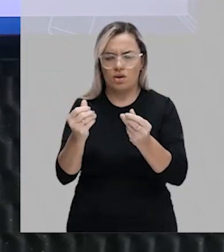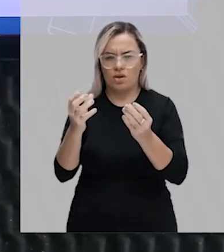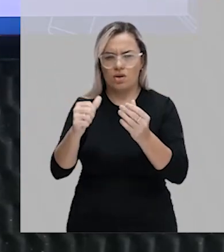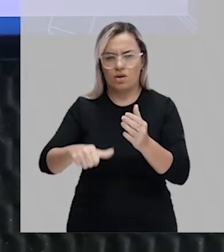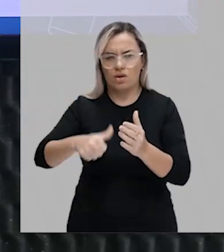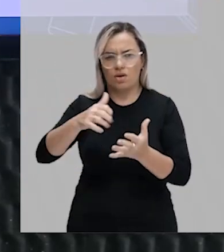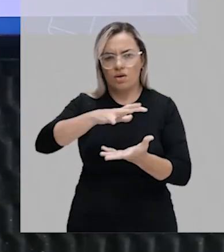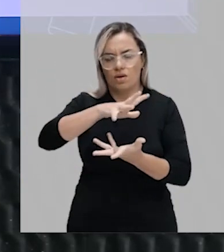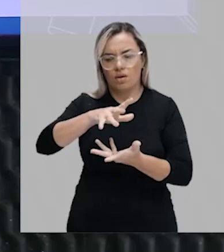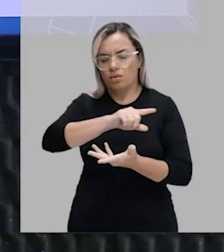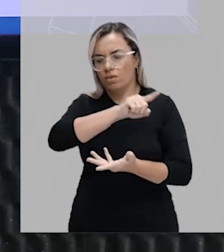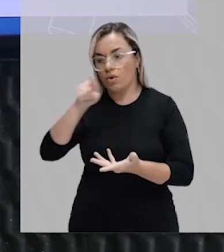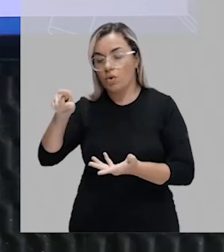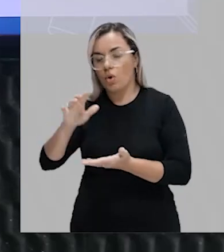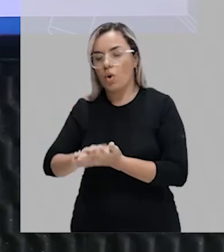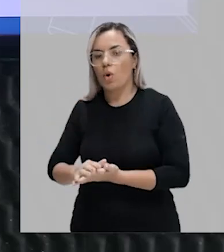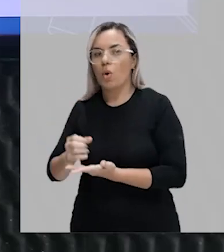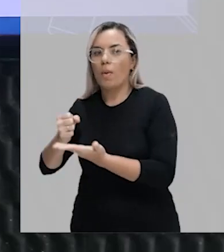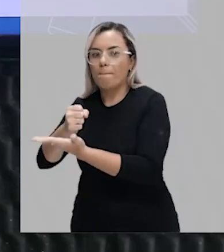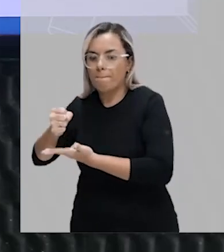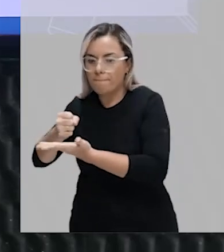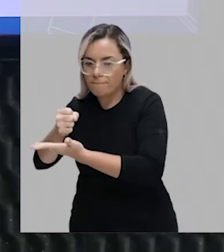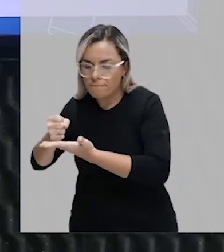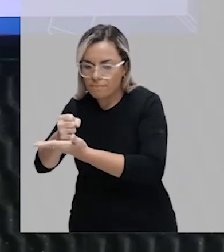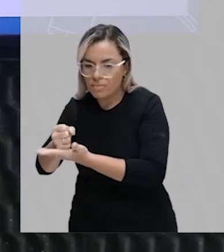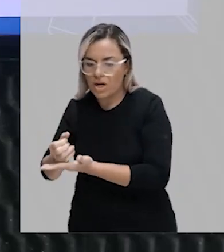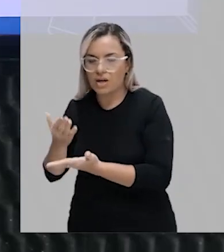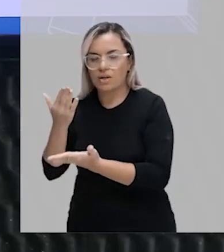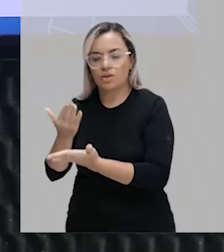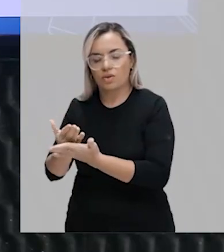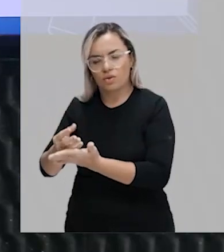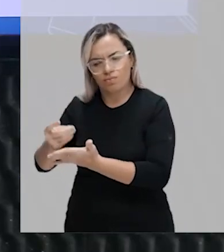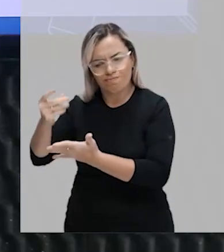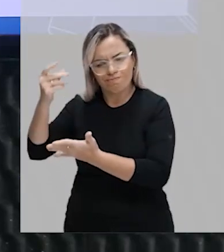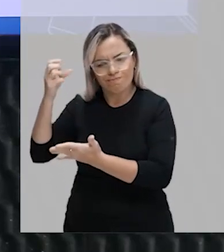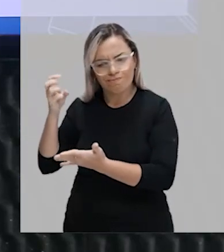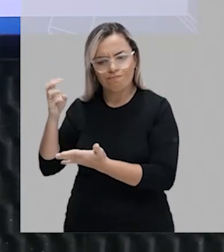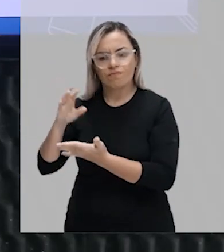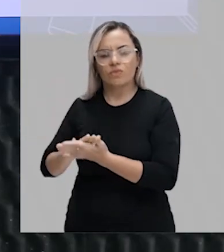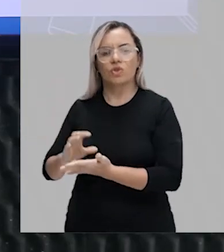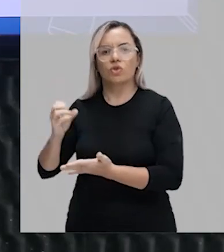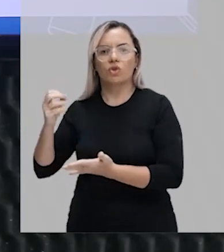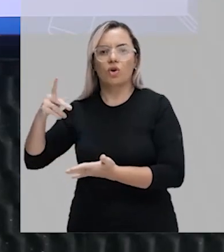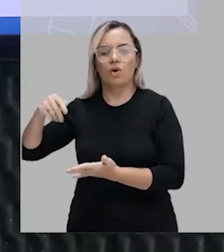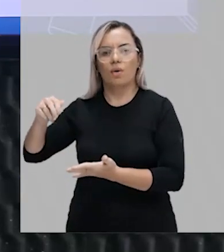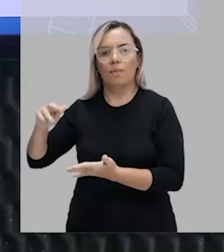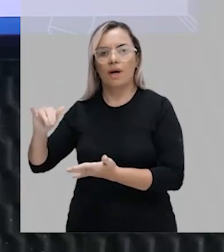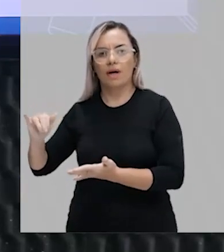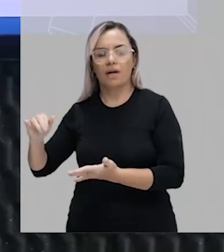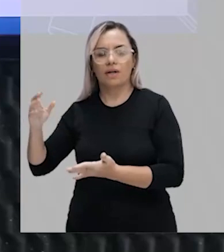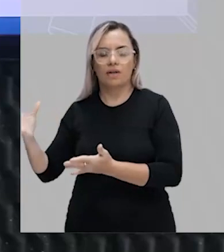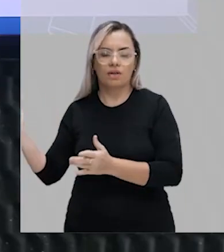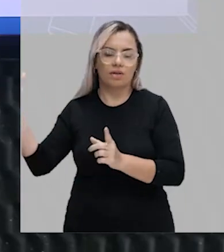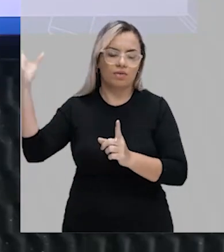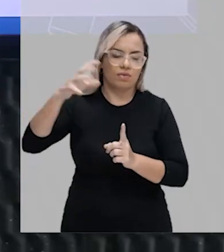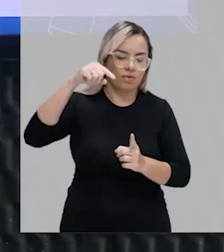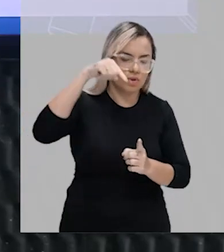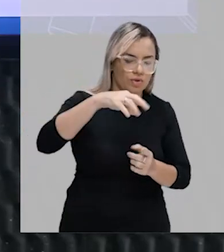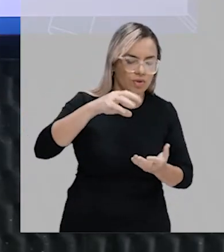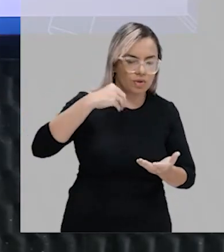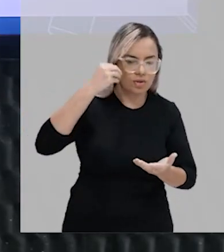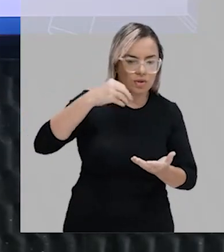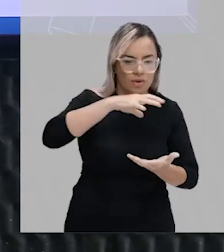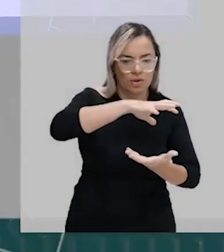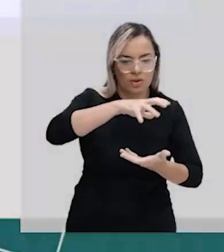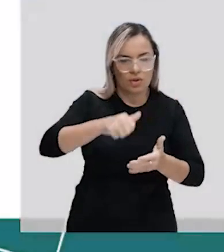falado, ele pegou e ele já promoveu a mistura de gases para colocar dentro do experimento, tá bom? Tá? A